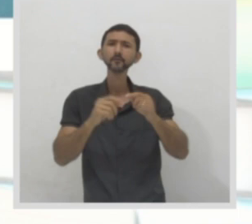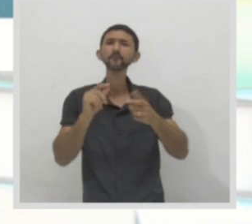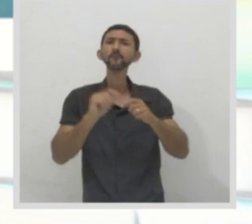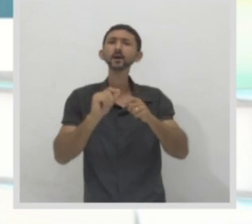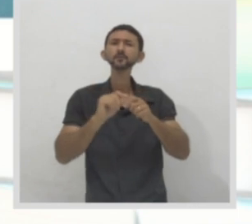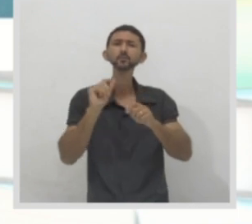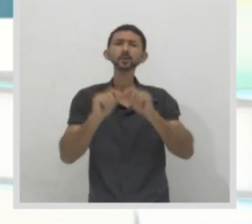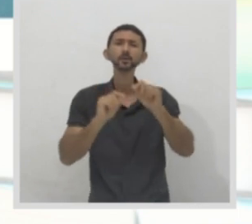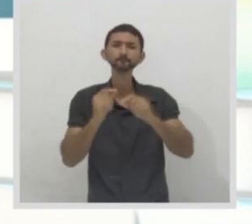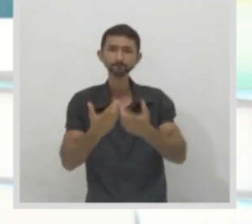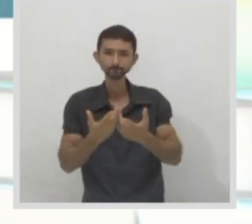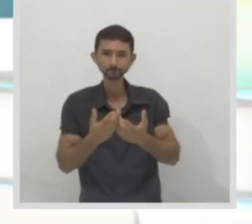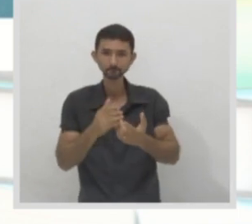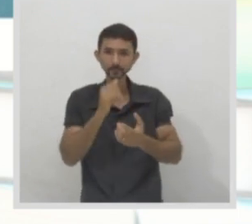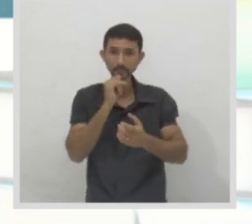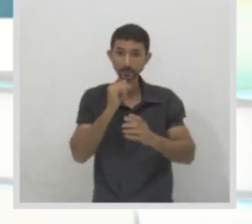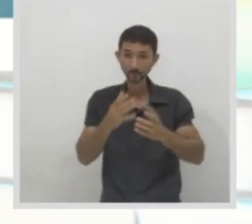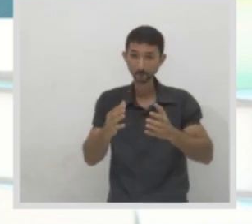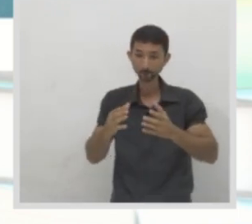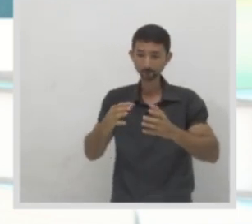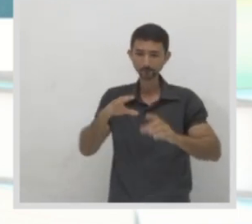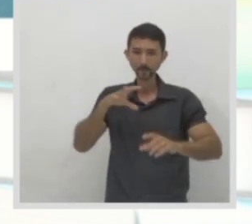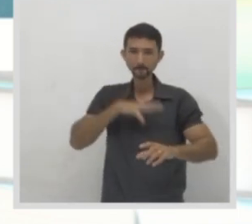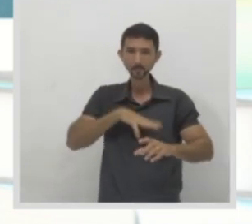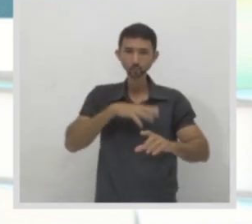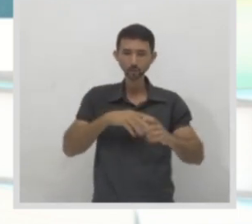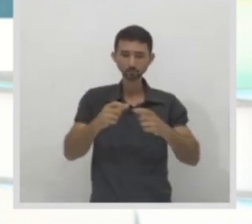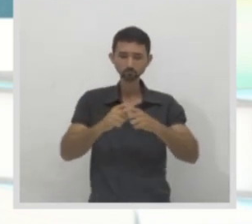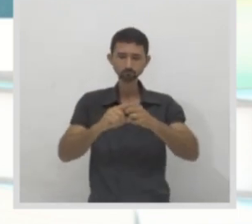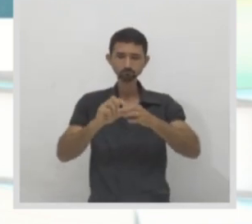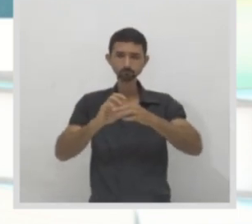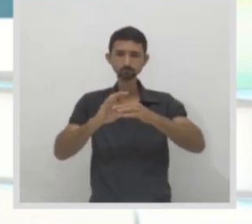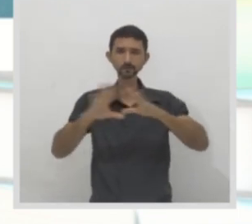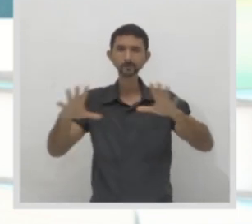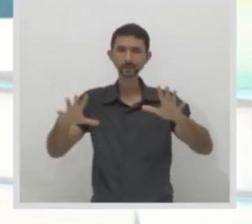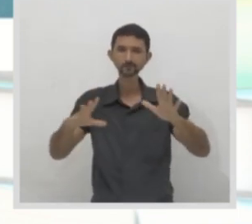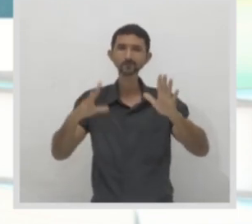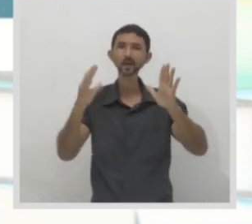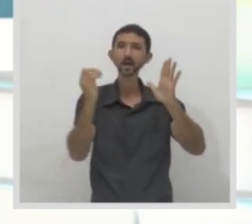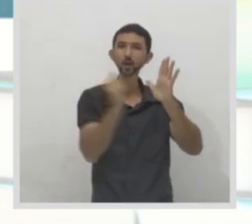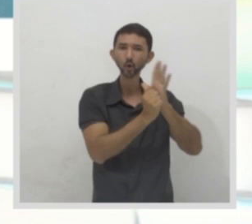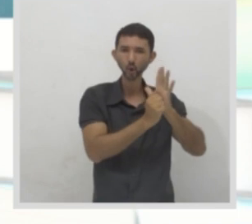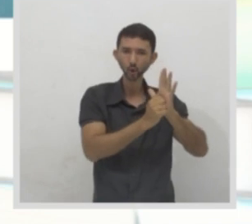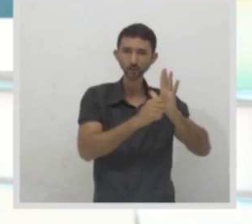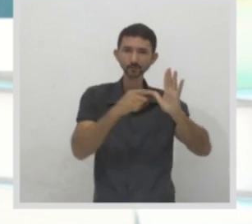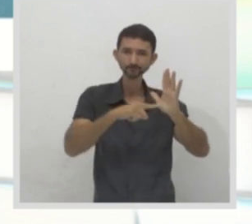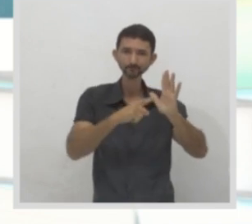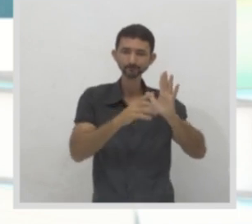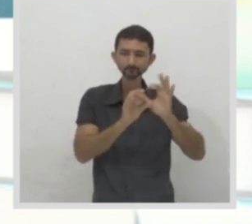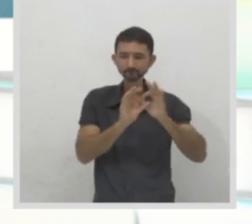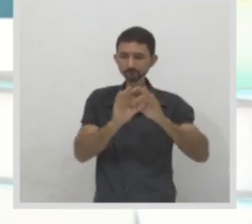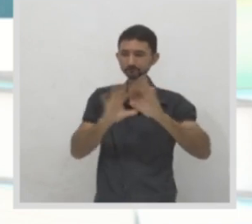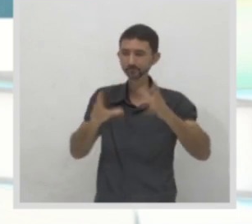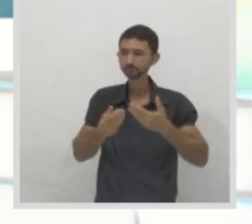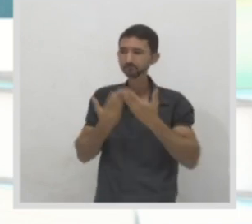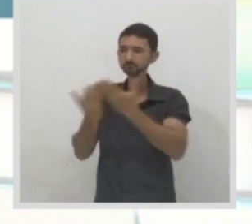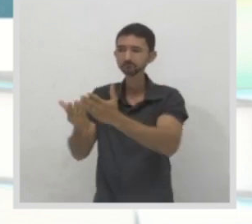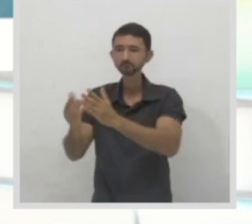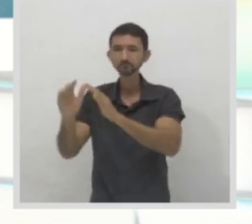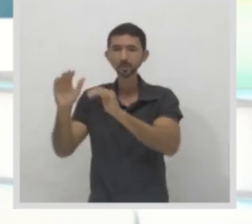Portugal cede para a Espanha a colônia de Sacramento, que é uma região que fica bem ao sul do